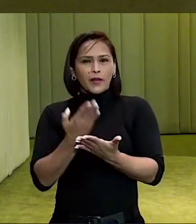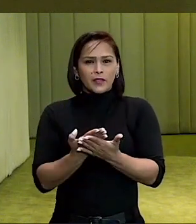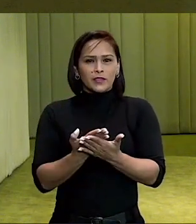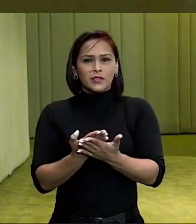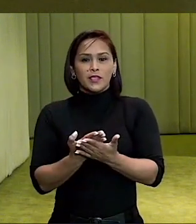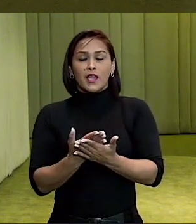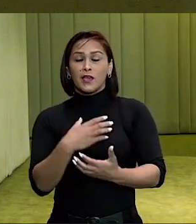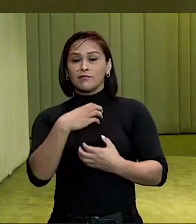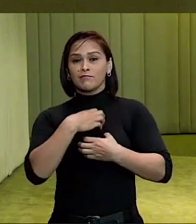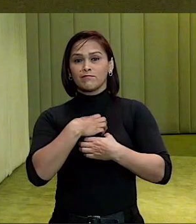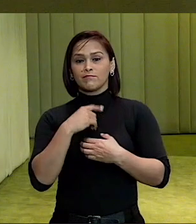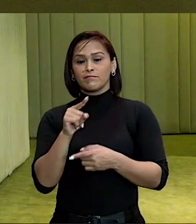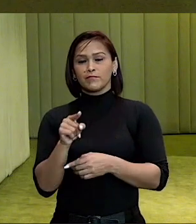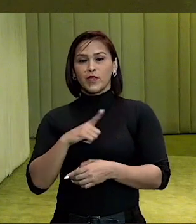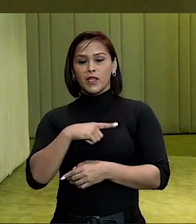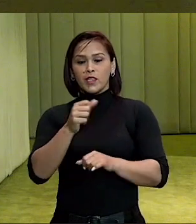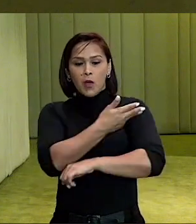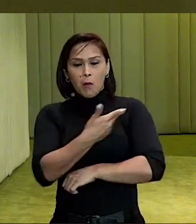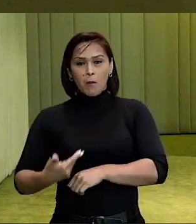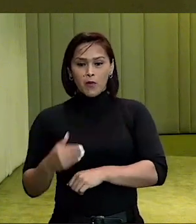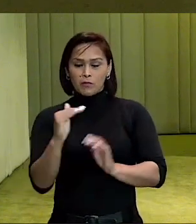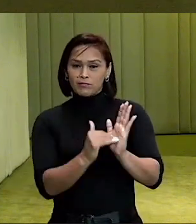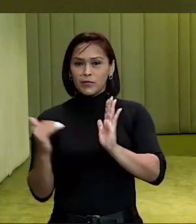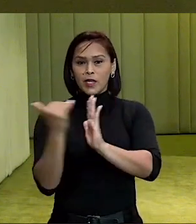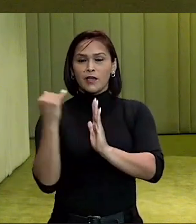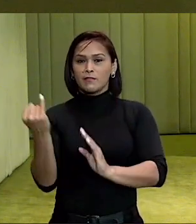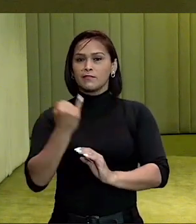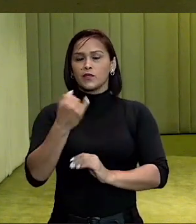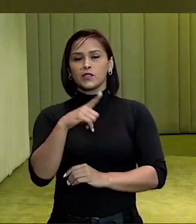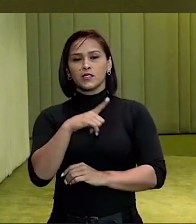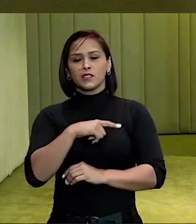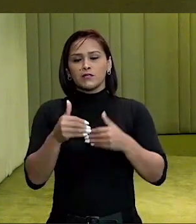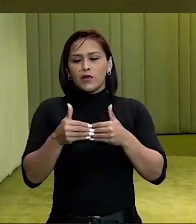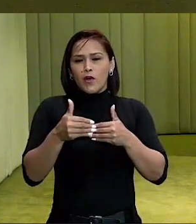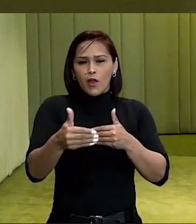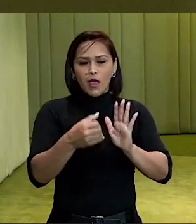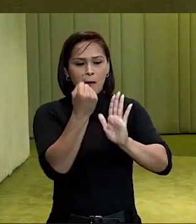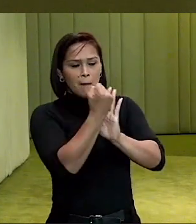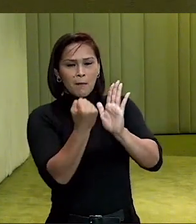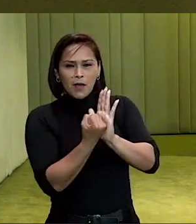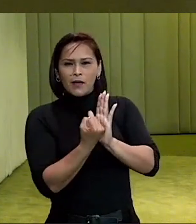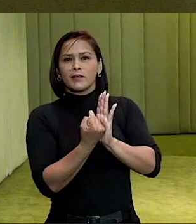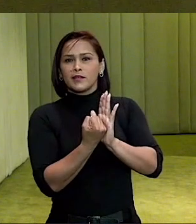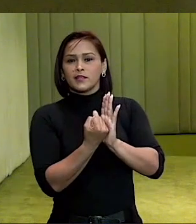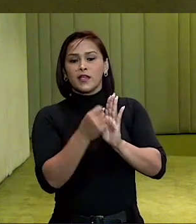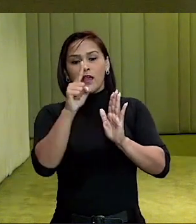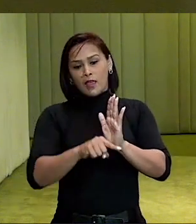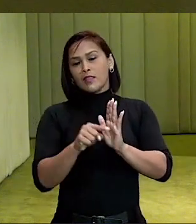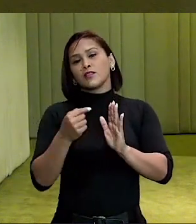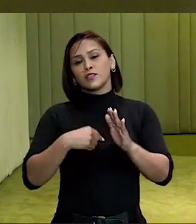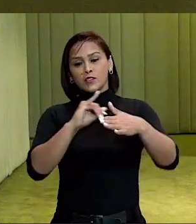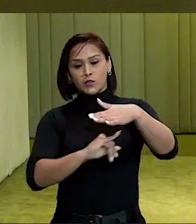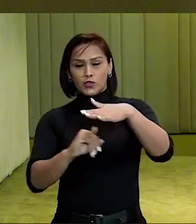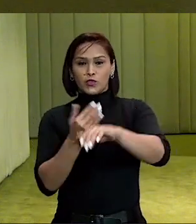o sentido público elevado têm sido longamente marcas distintivas da Casa de Rio Branco.